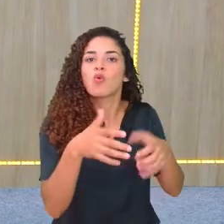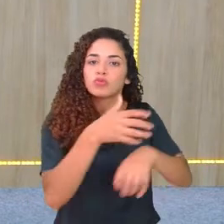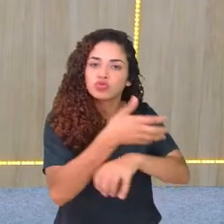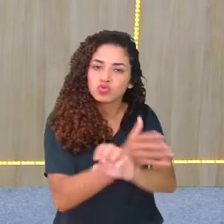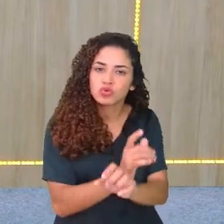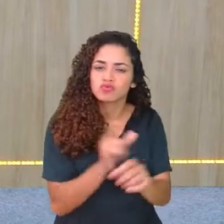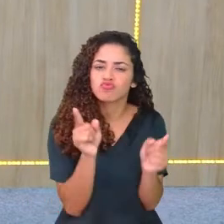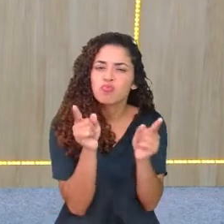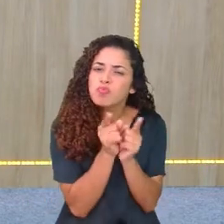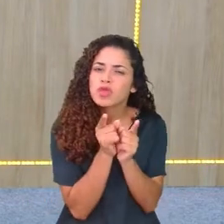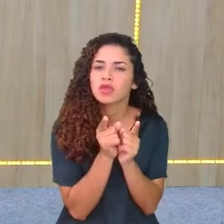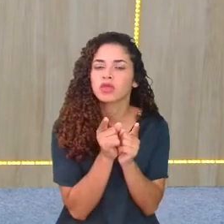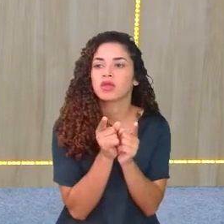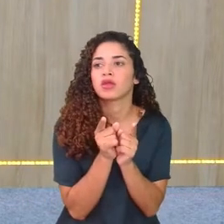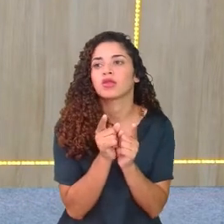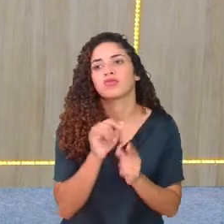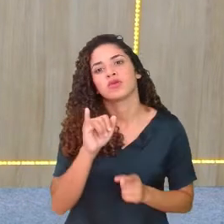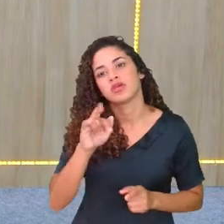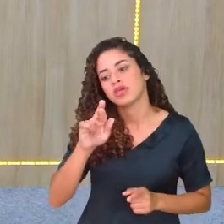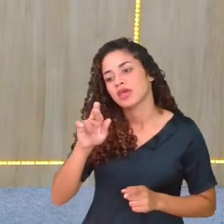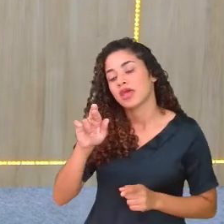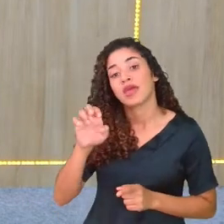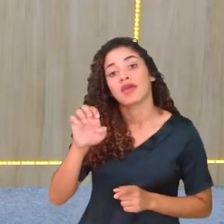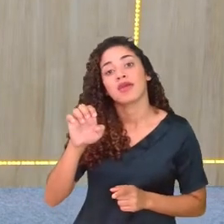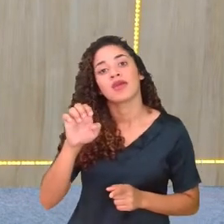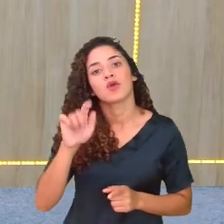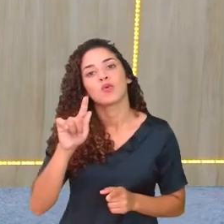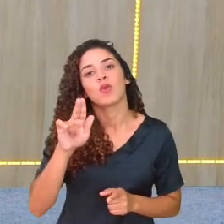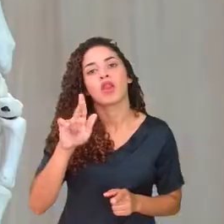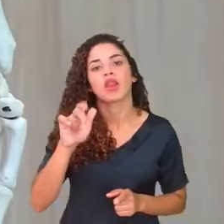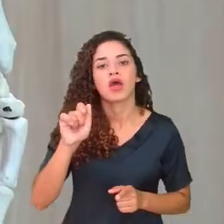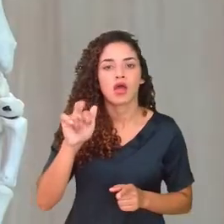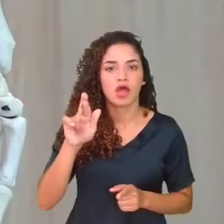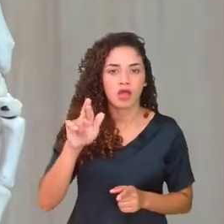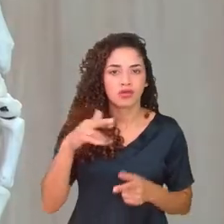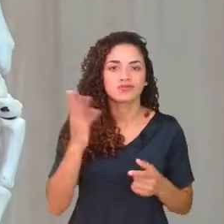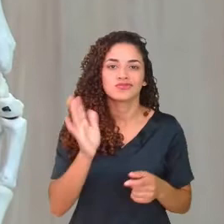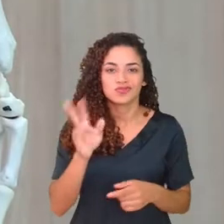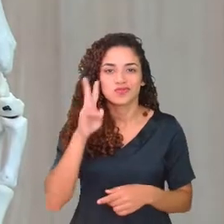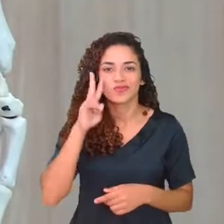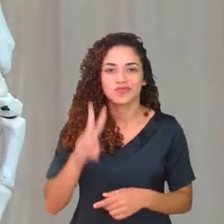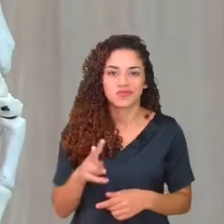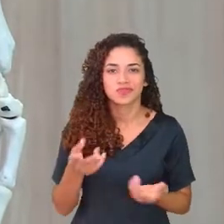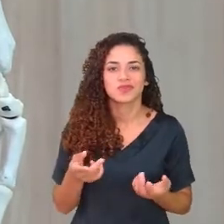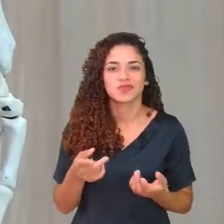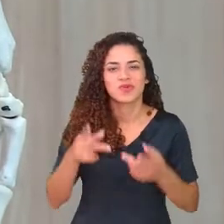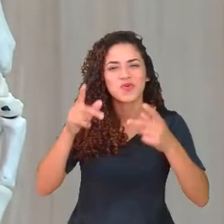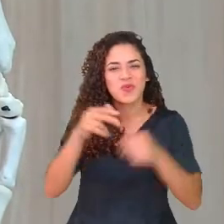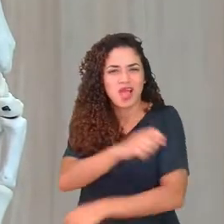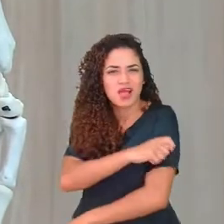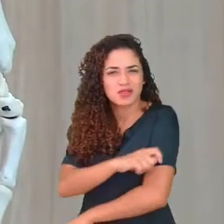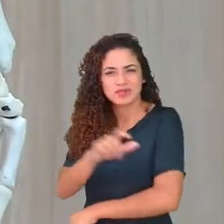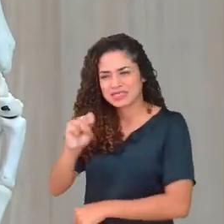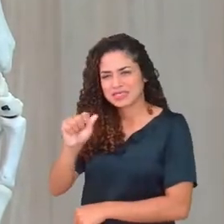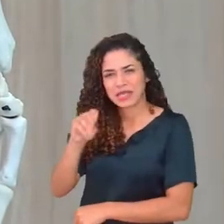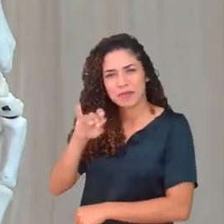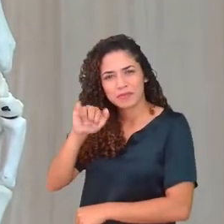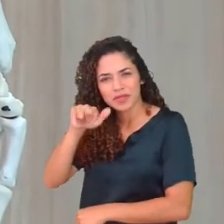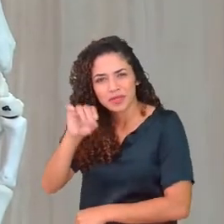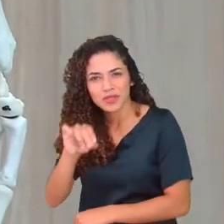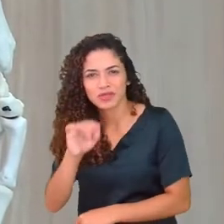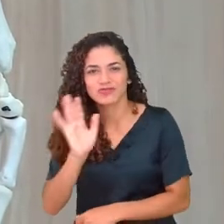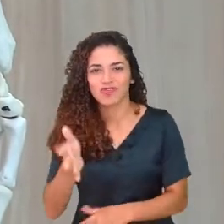bem pequenos, irregulares, como a gente já viu aí, né? Que alguns alunos, como Sabino, estão aí contentes porque